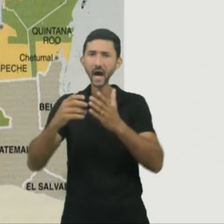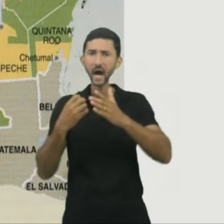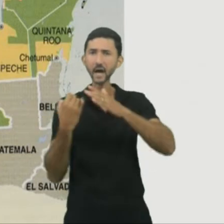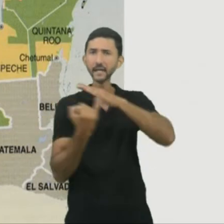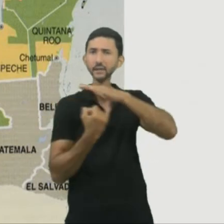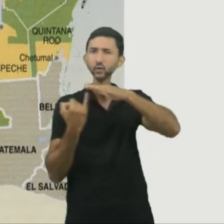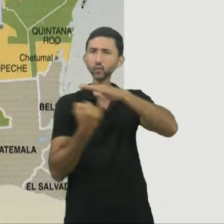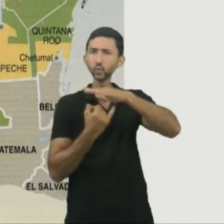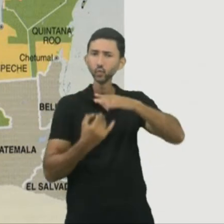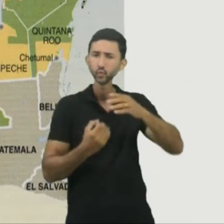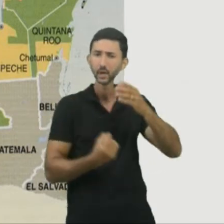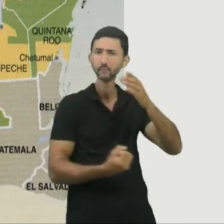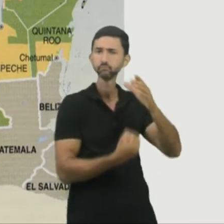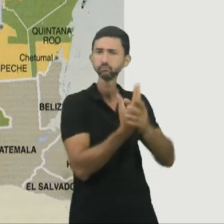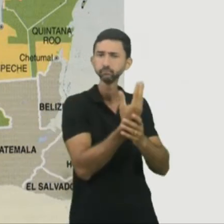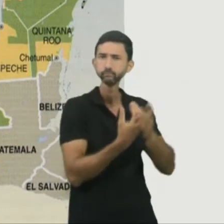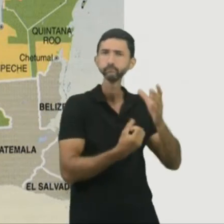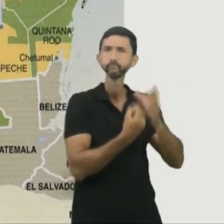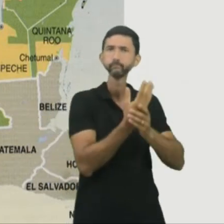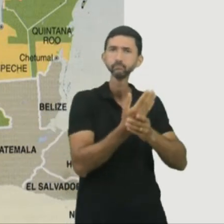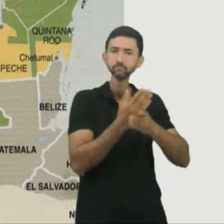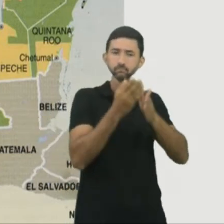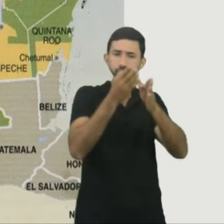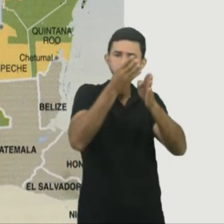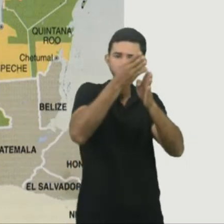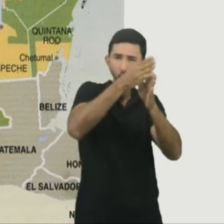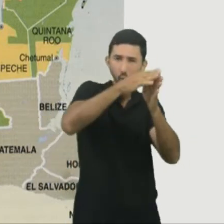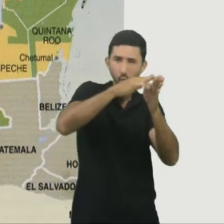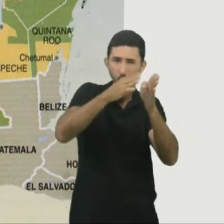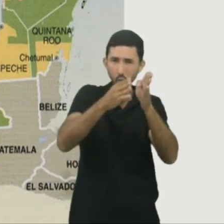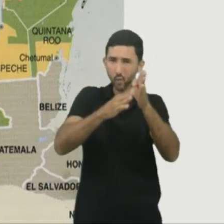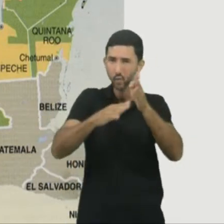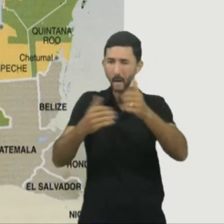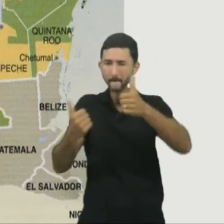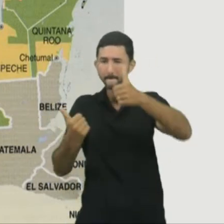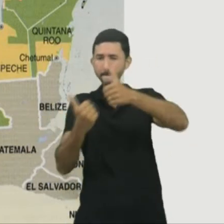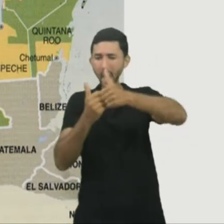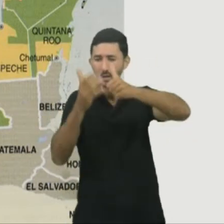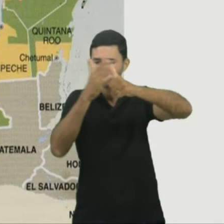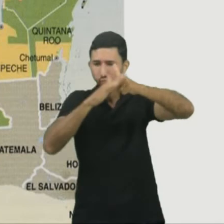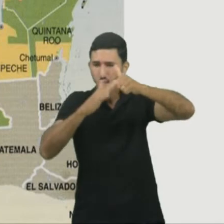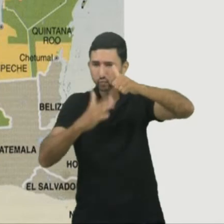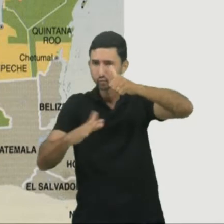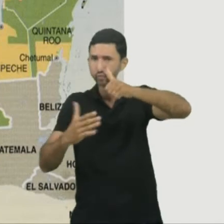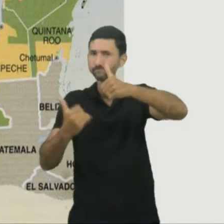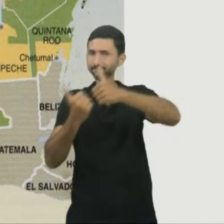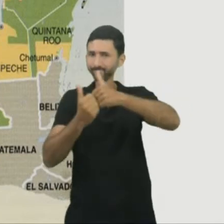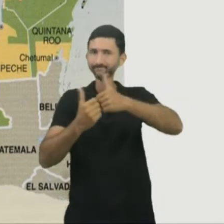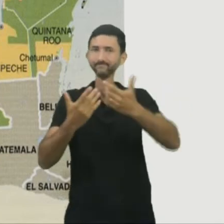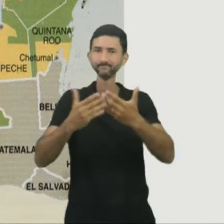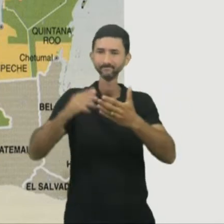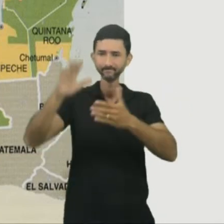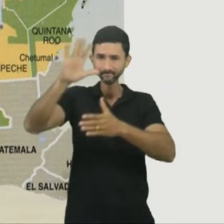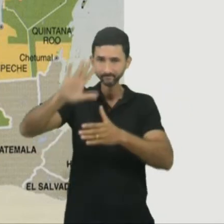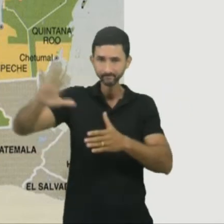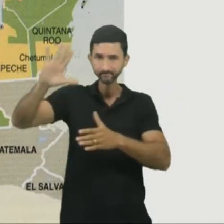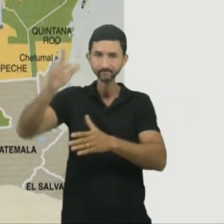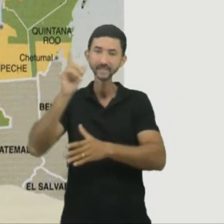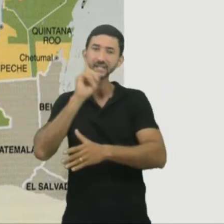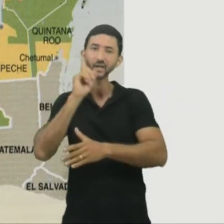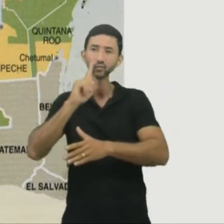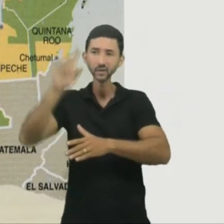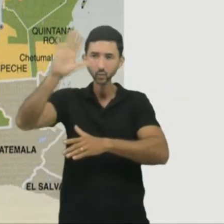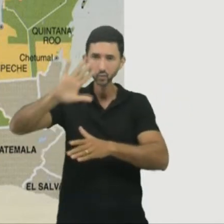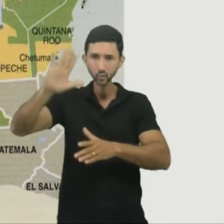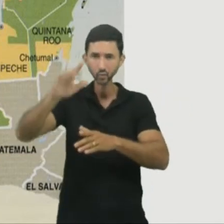construídas, são alocadas na fronteira do México com os Estados Unidos da América. Uma grande